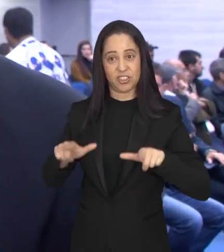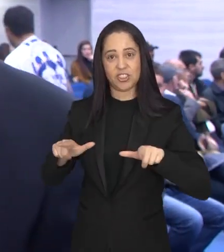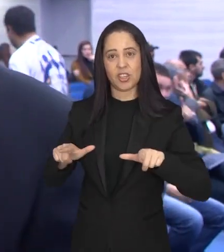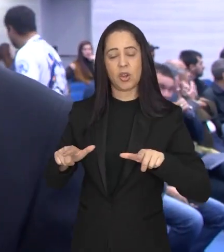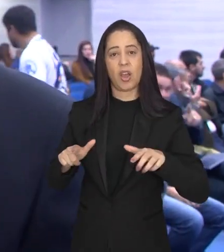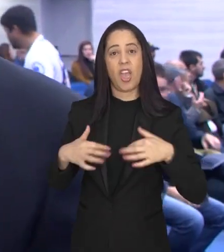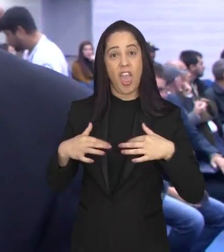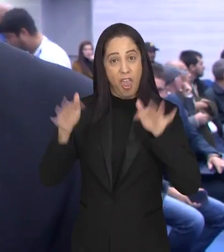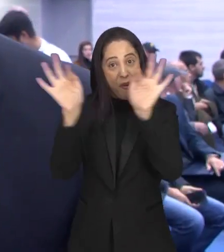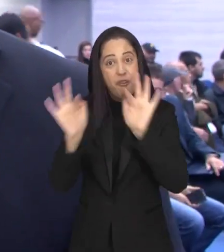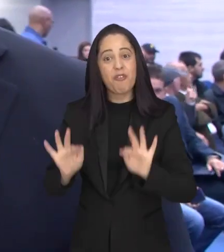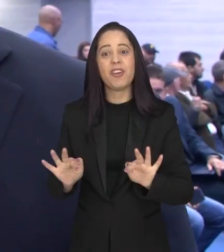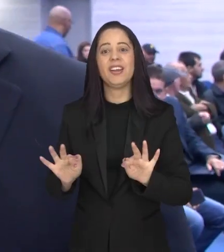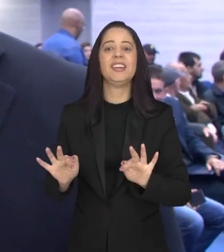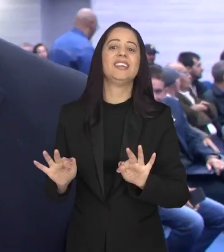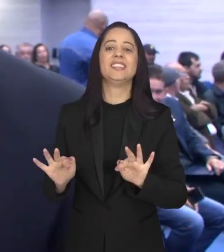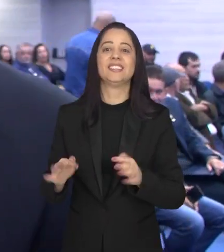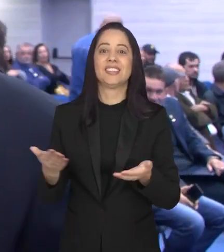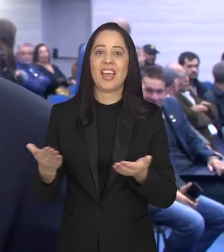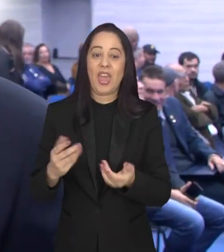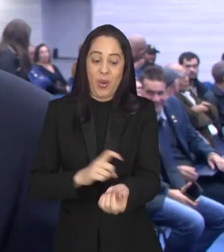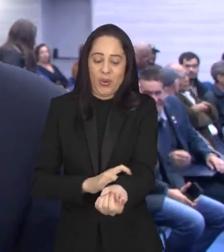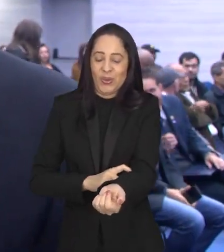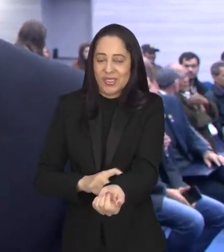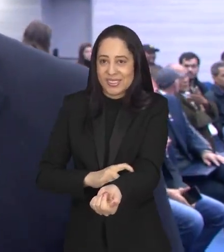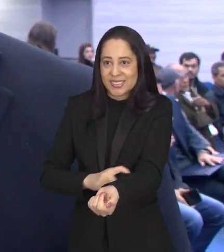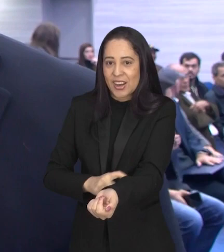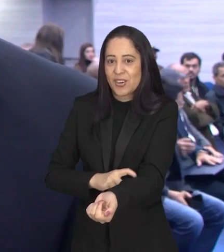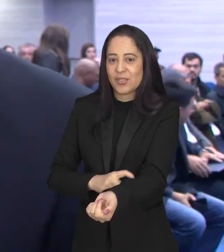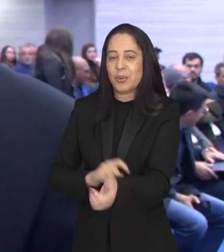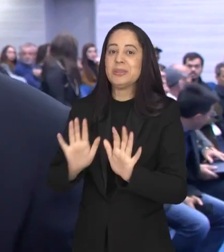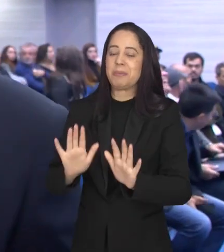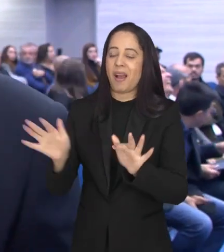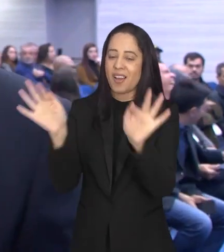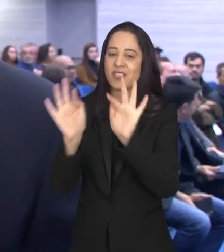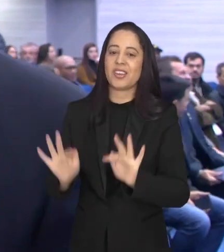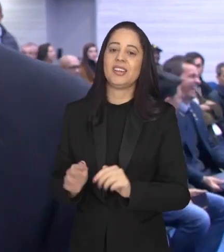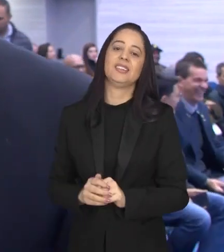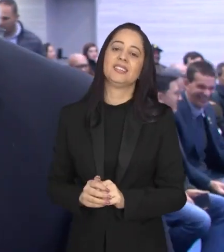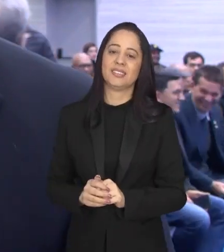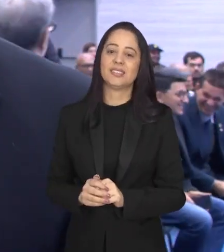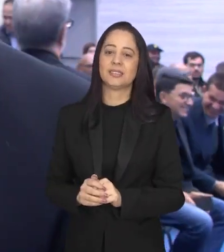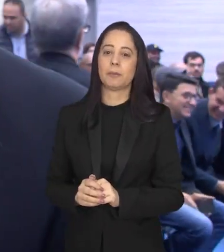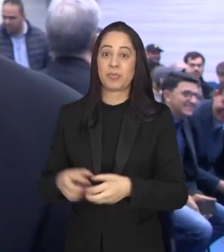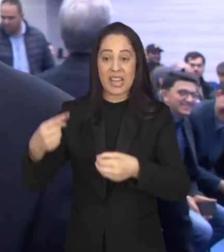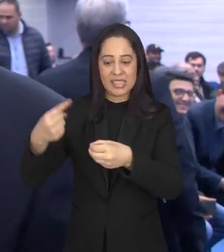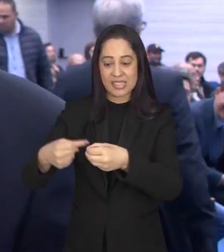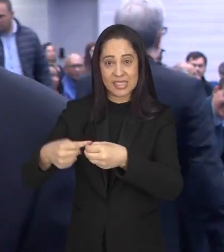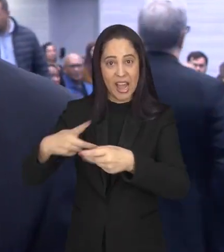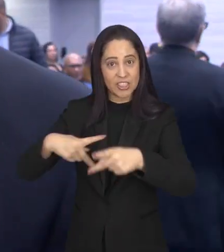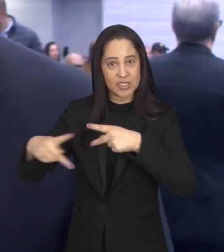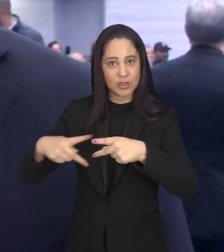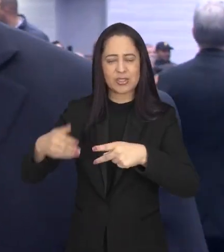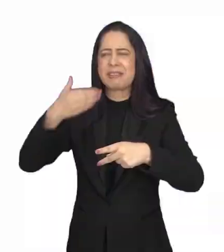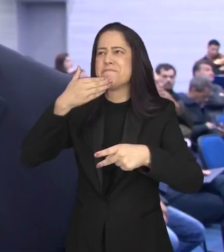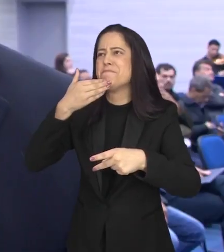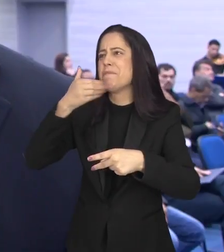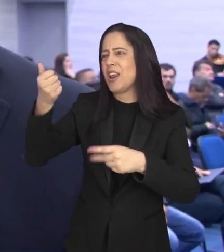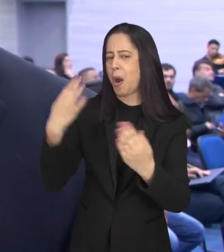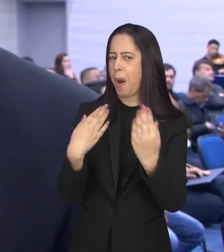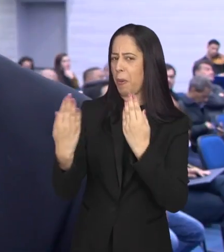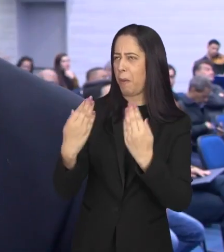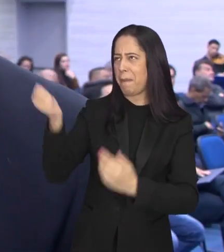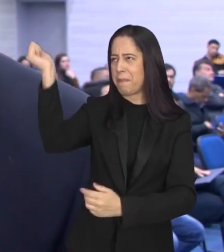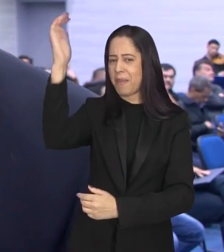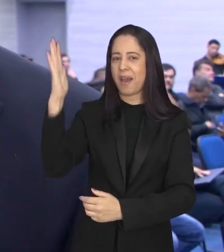título. É uma alegria muito grande, né? Tô até um pouco apreensivo antes aqui, a gente fica nervoso, mas muito feliz, né? Para mim,